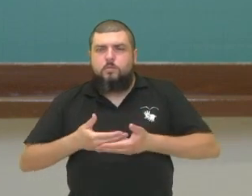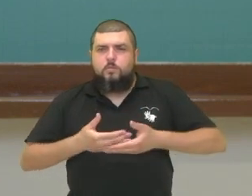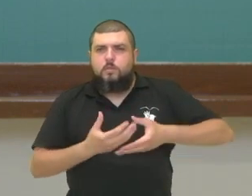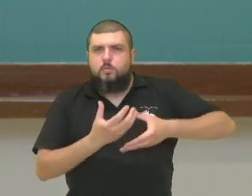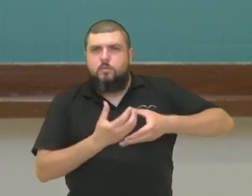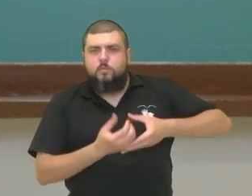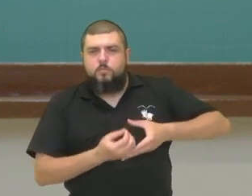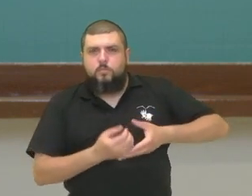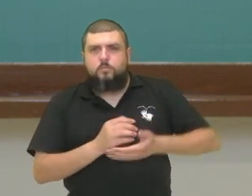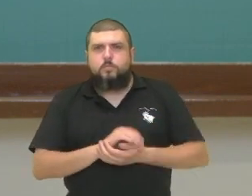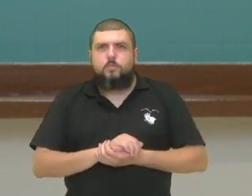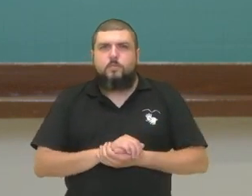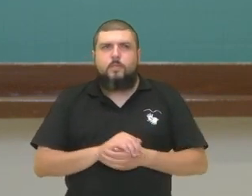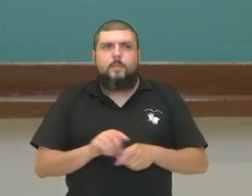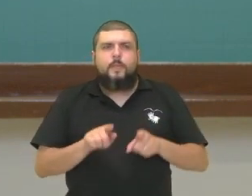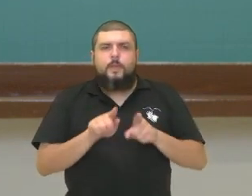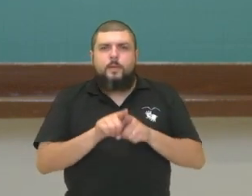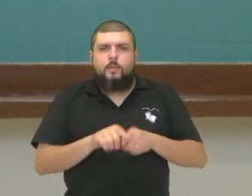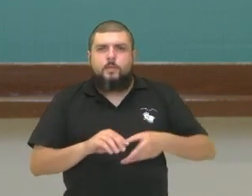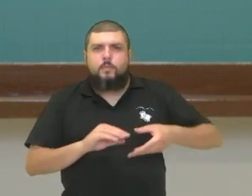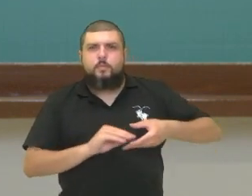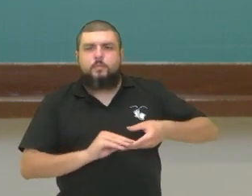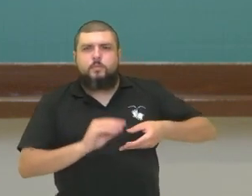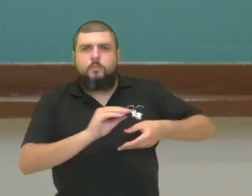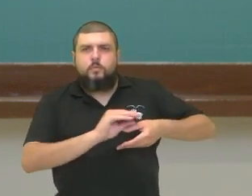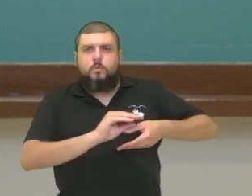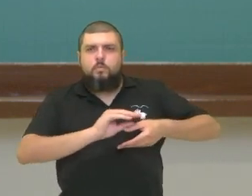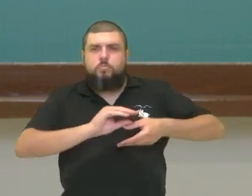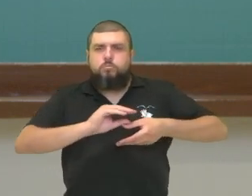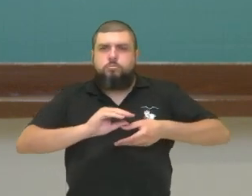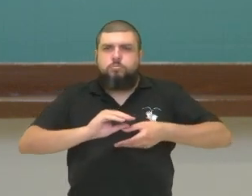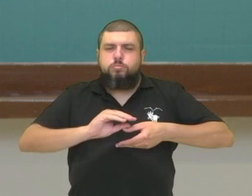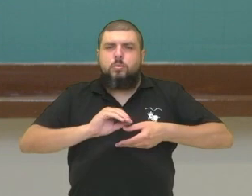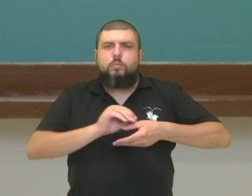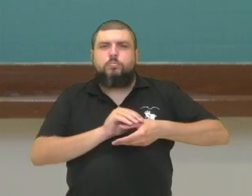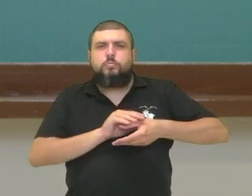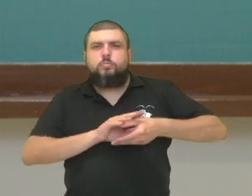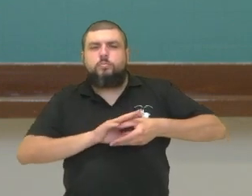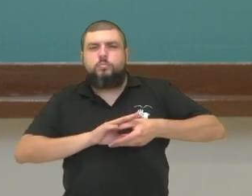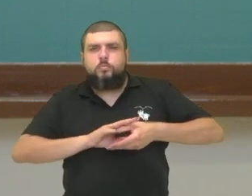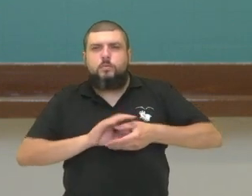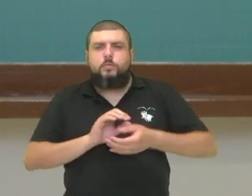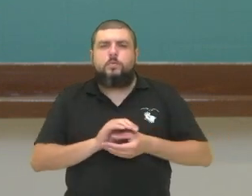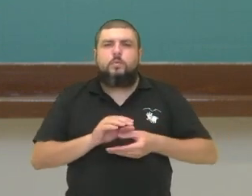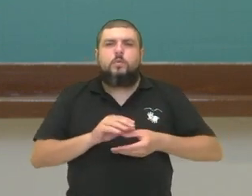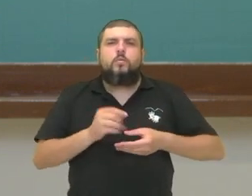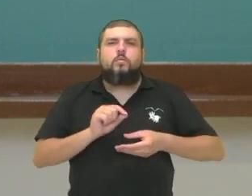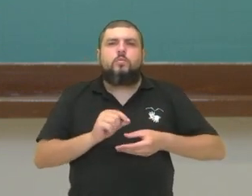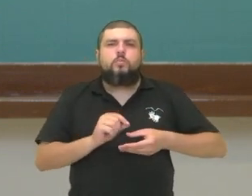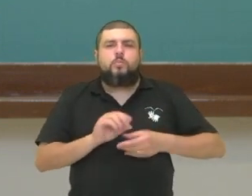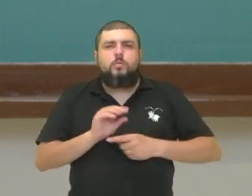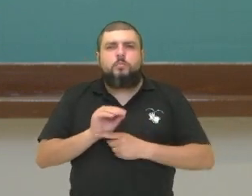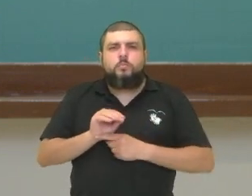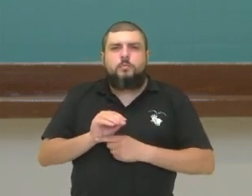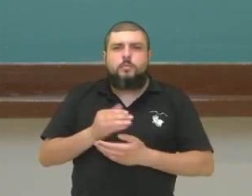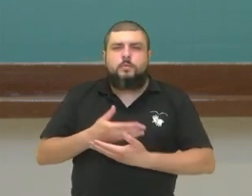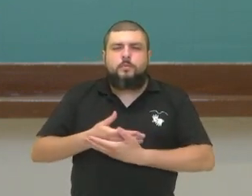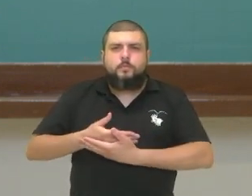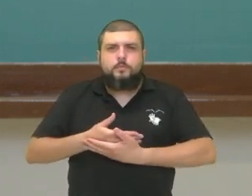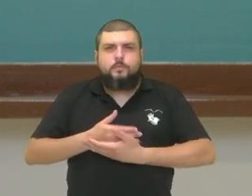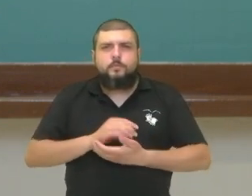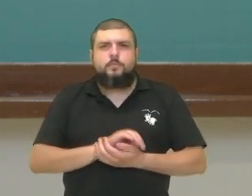também é essa parte aqui que cresce né enche de vasos sanguíneos e substâncias eu lembrei o